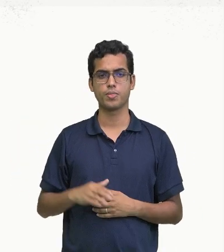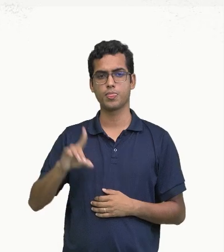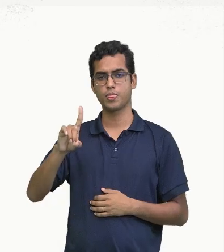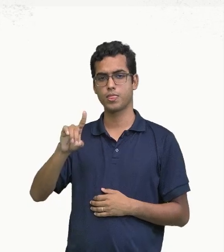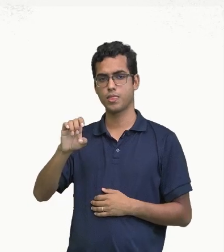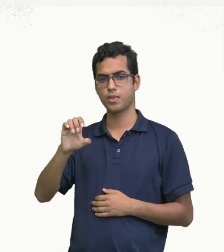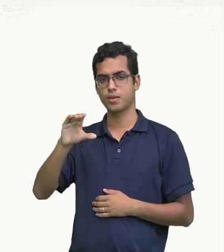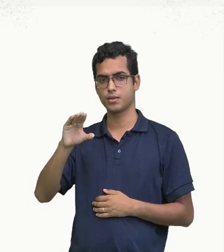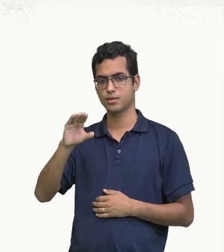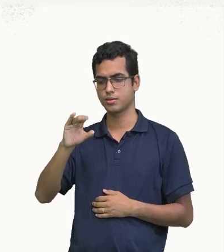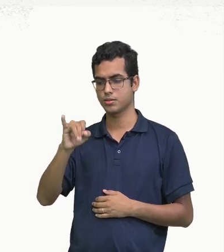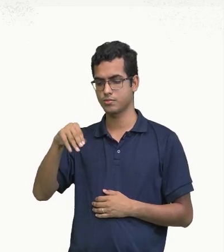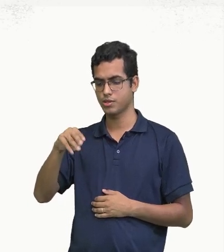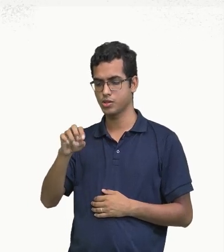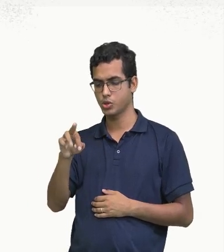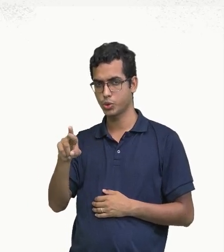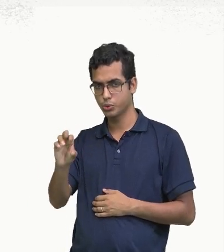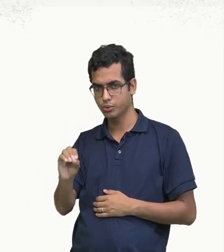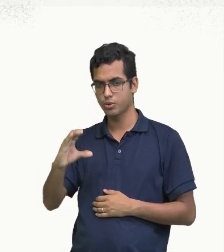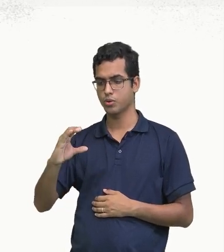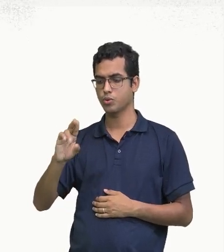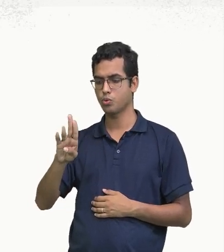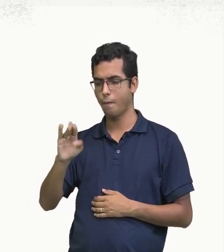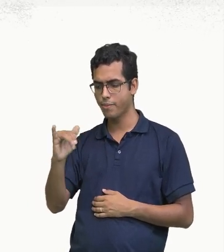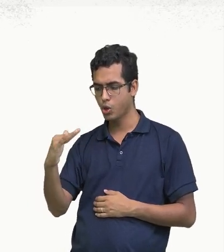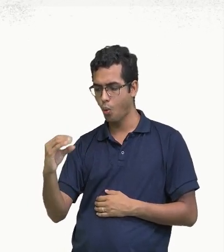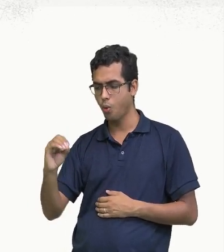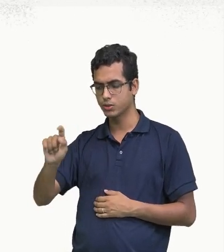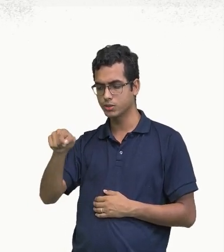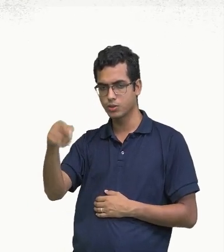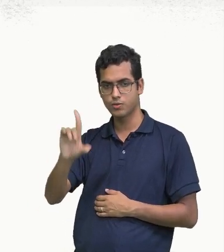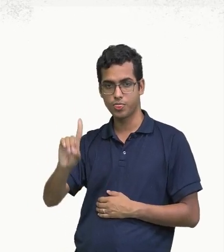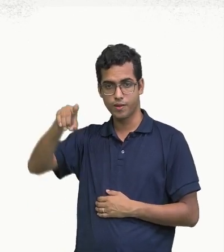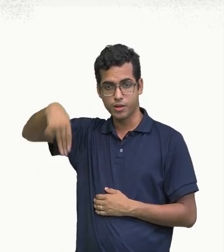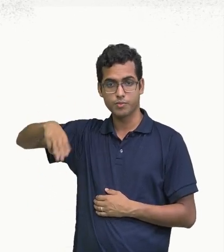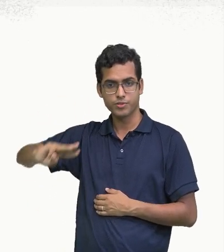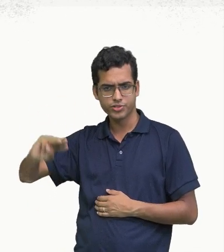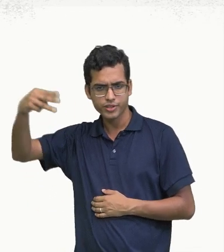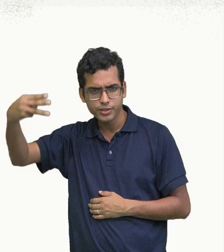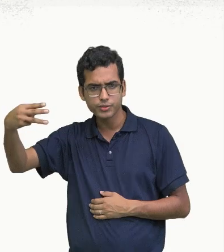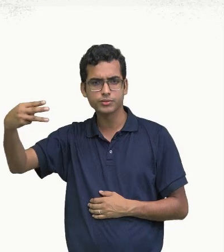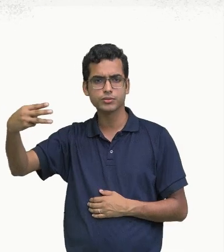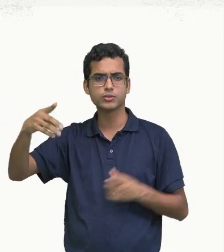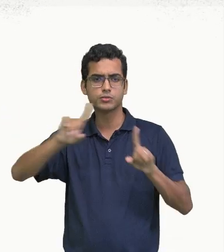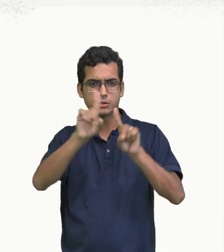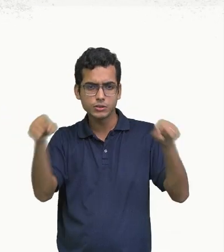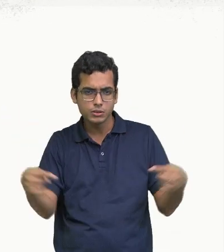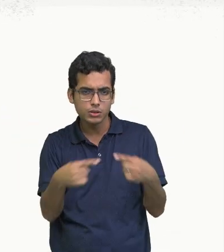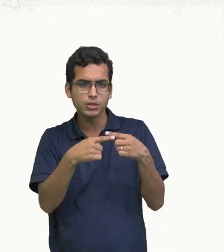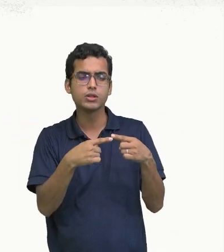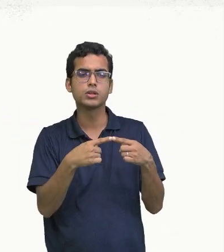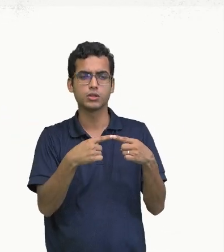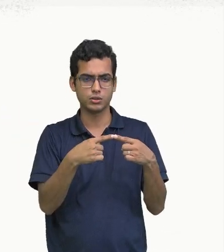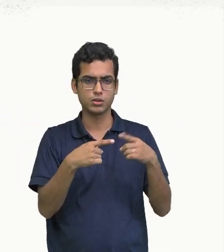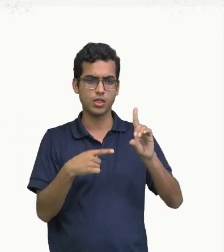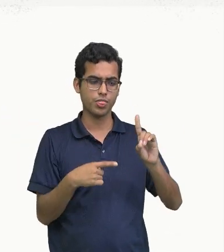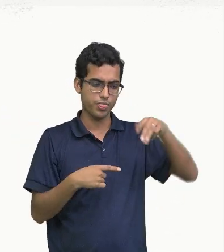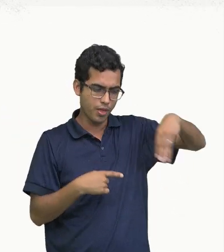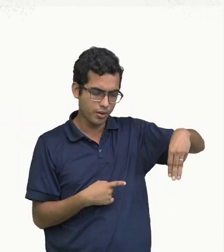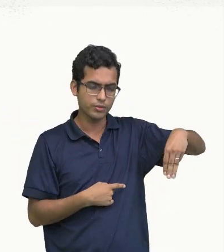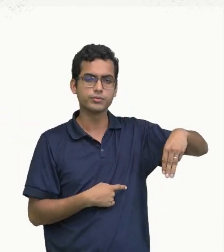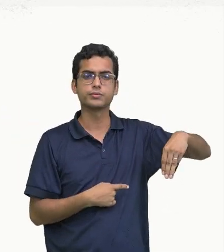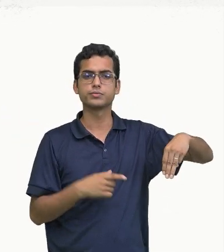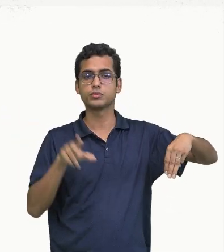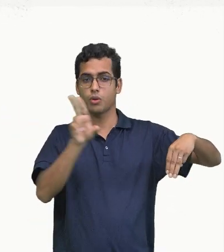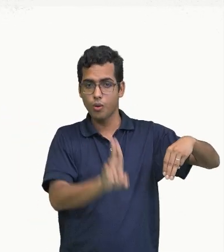ele se relaciona à unidade de volume, porque você está levando em consideração aí as 3 medidas. Você está trabalhando aí com um